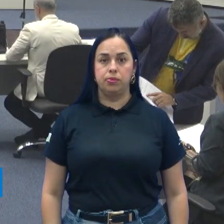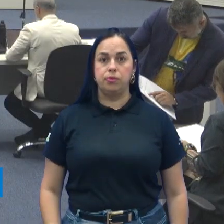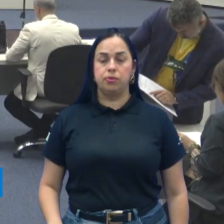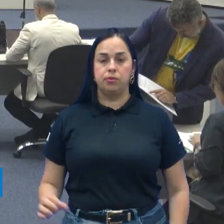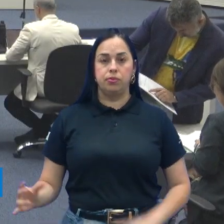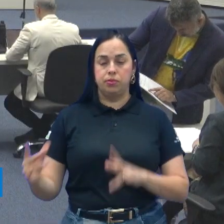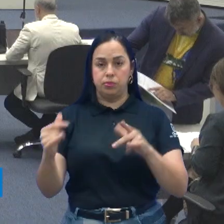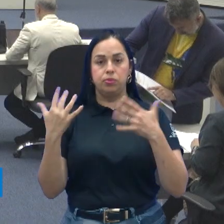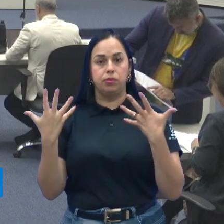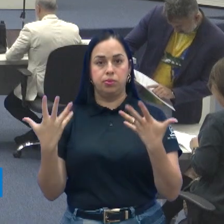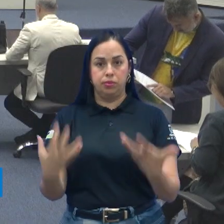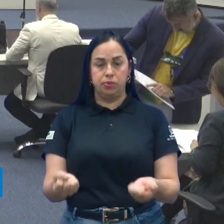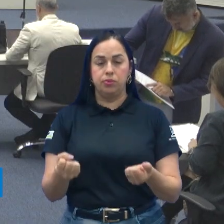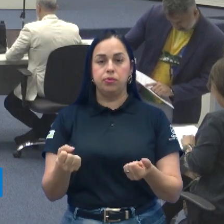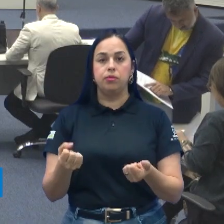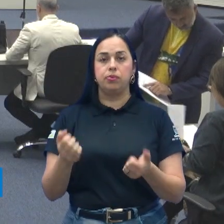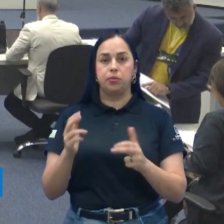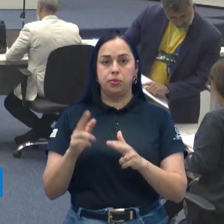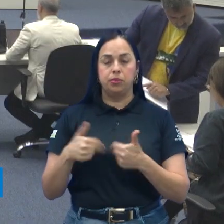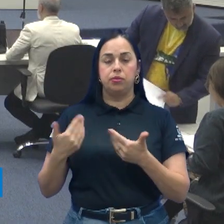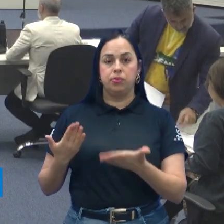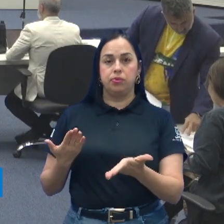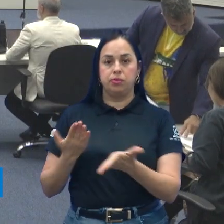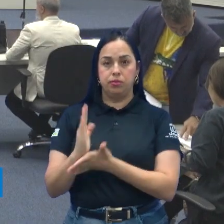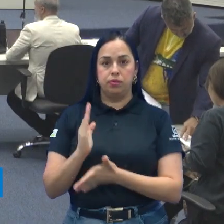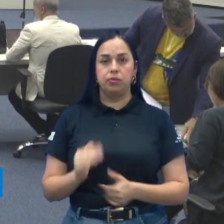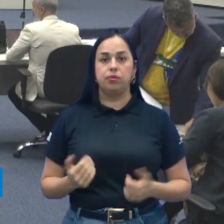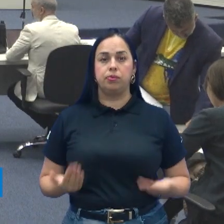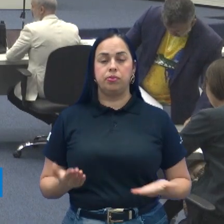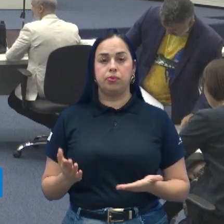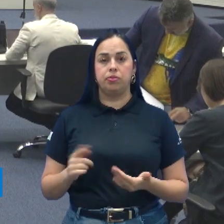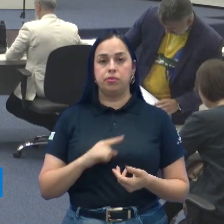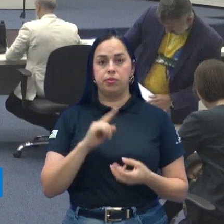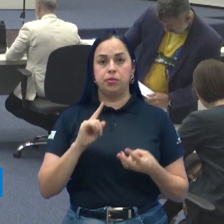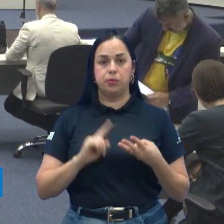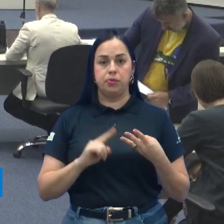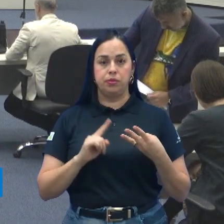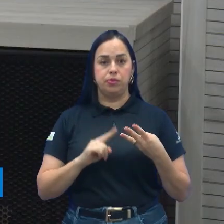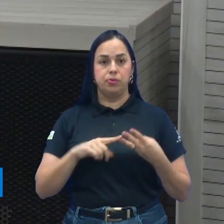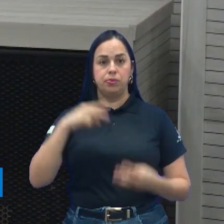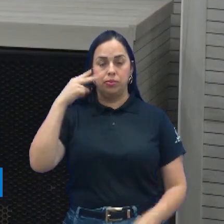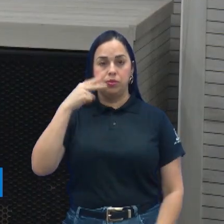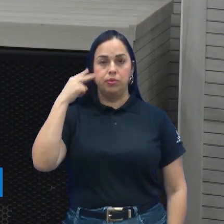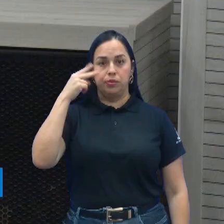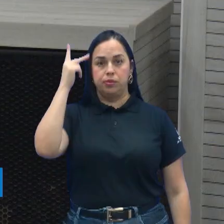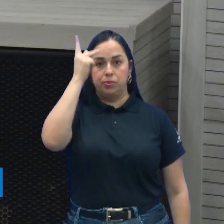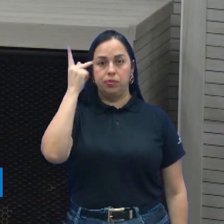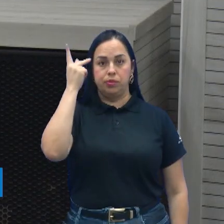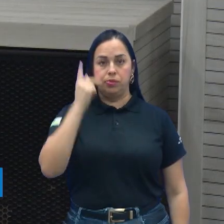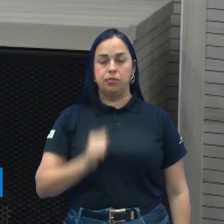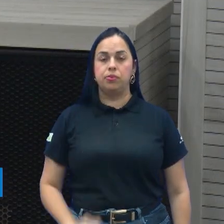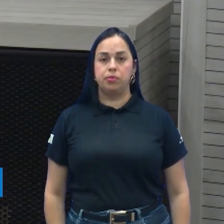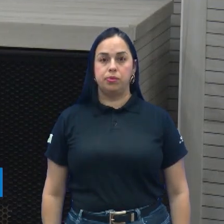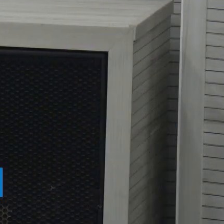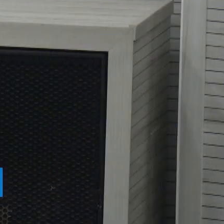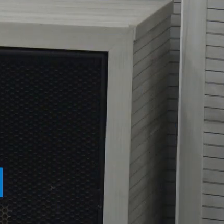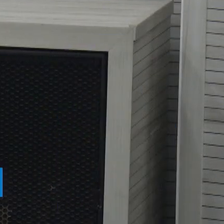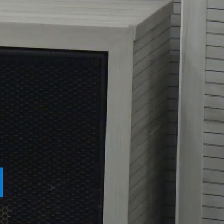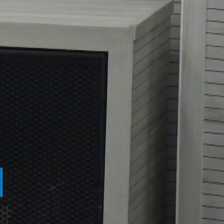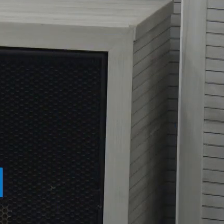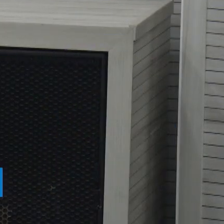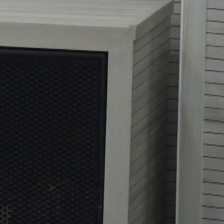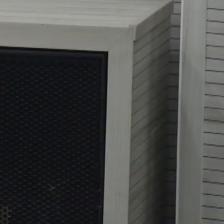Sem nenhum voto contrário, está aprovado por unanimidade. Questão de ordem, o vereador Fernando Petit. Boa tarde, presidente. Pedi 1